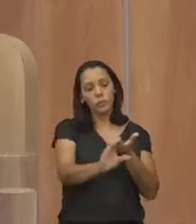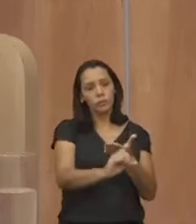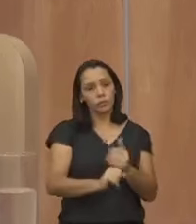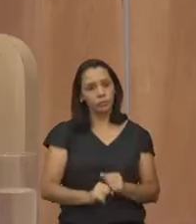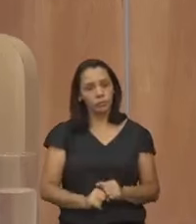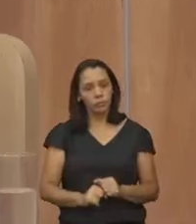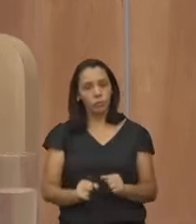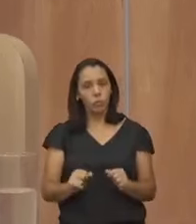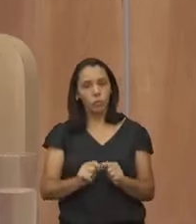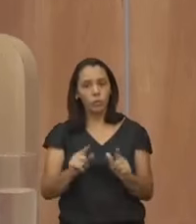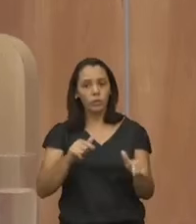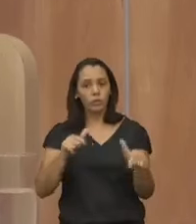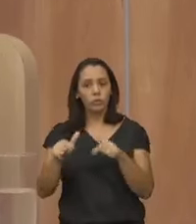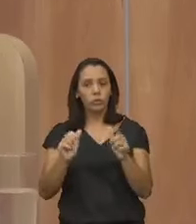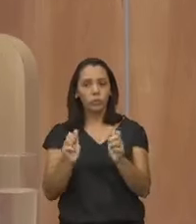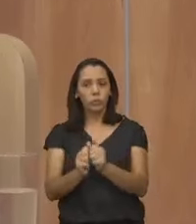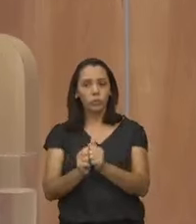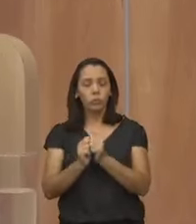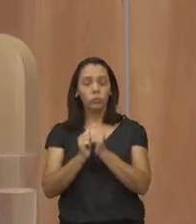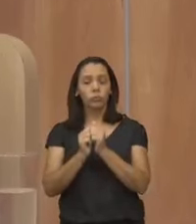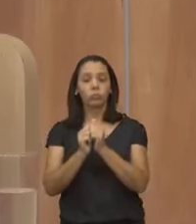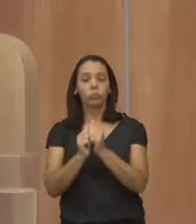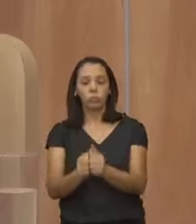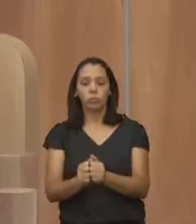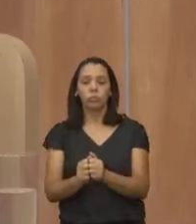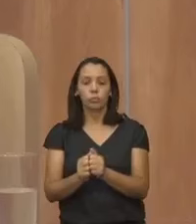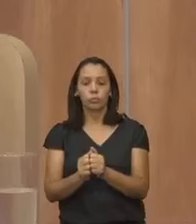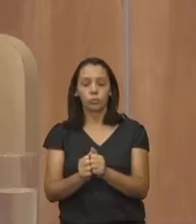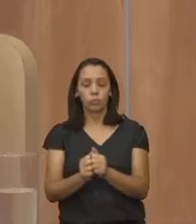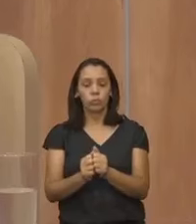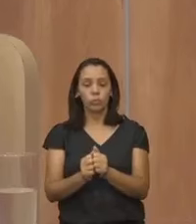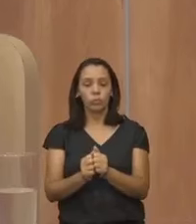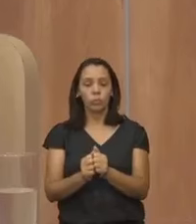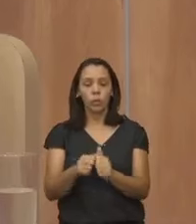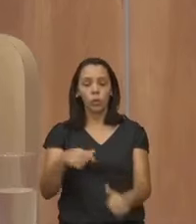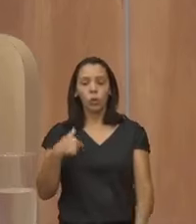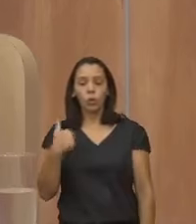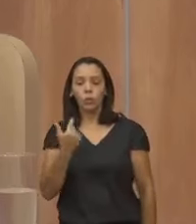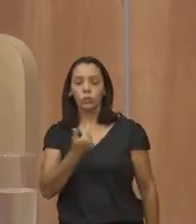Mas esse é um trabalho conjunto. É um trabalho que nós aqui,